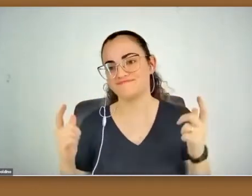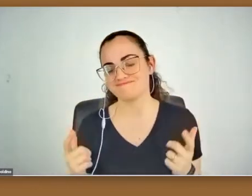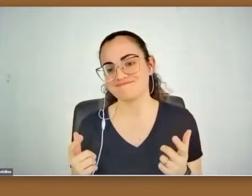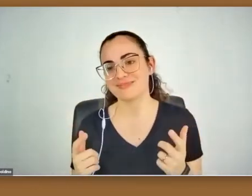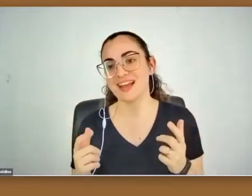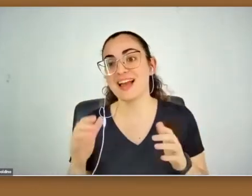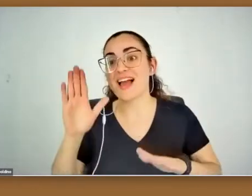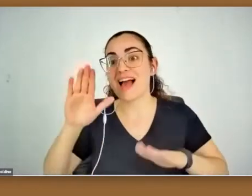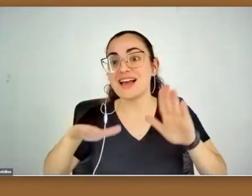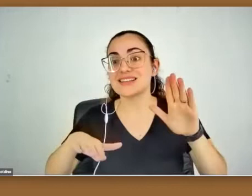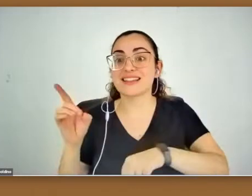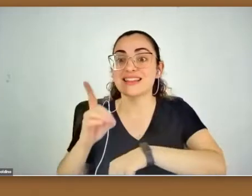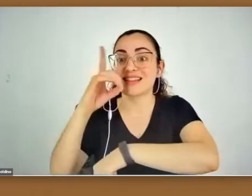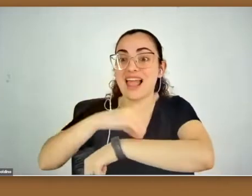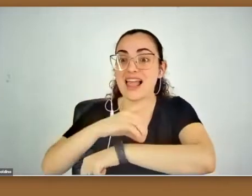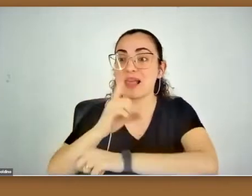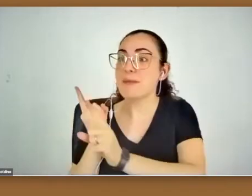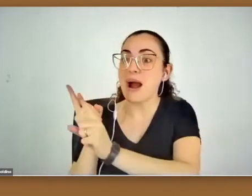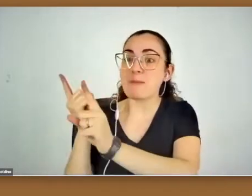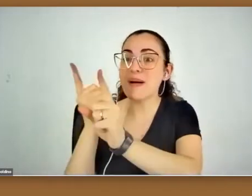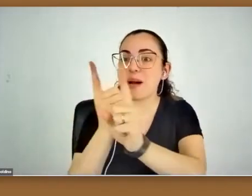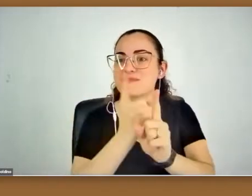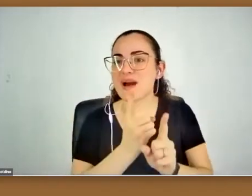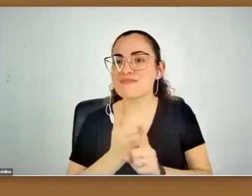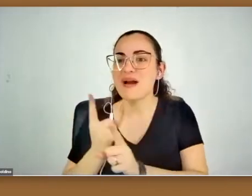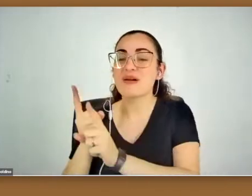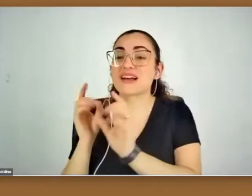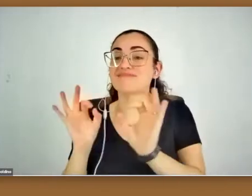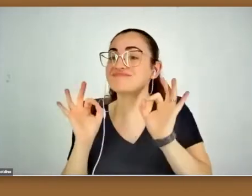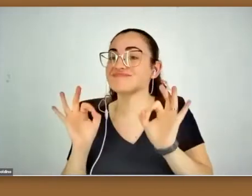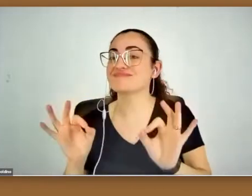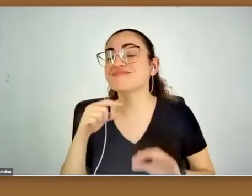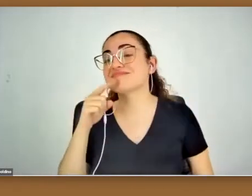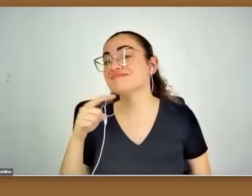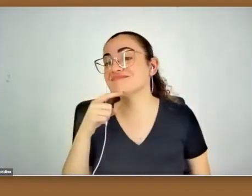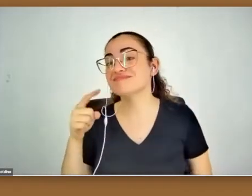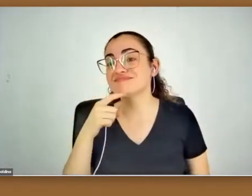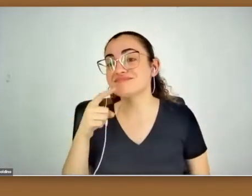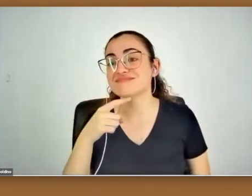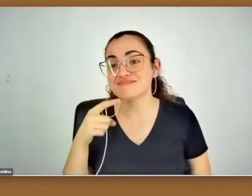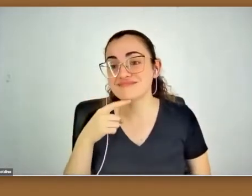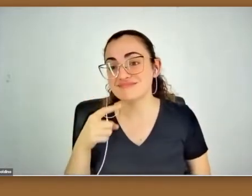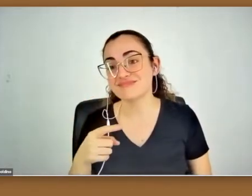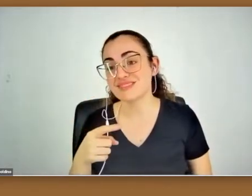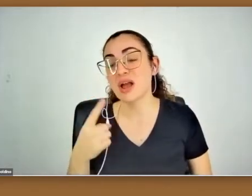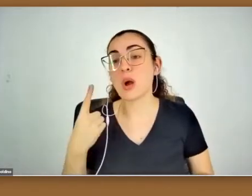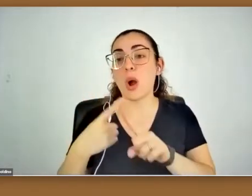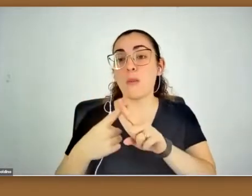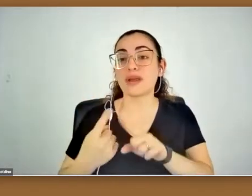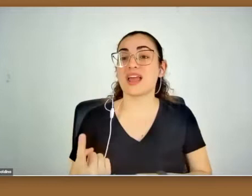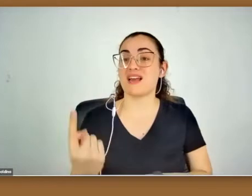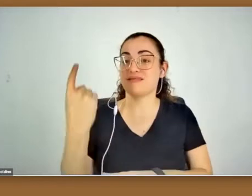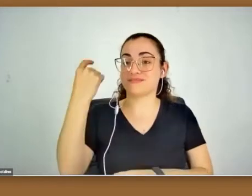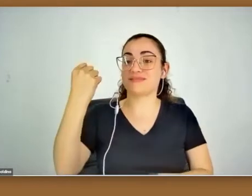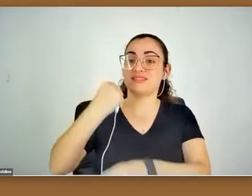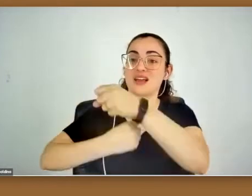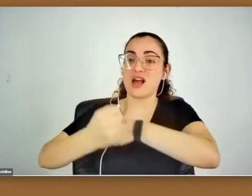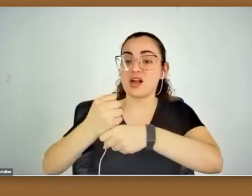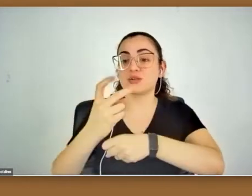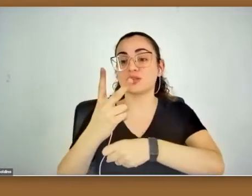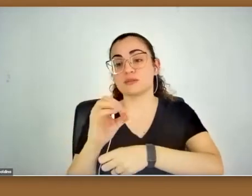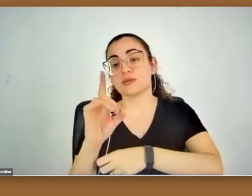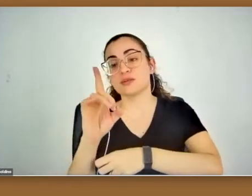casos. 2019, vocês veem que era um ano anterior, estava tendo muito, né? Então, esses 2 anos aí da pandemia, a gente vê que